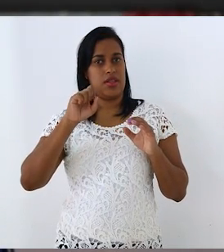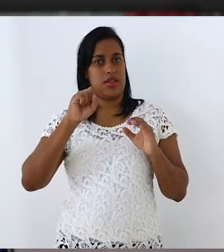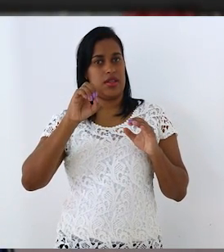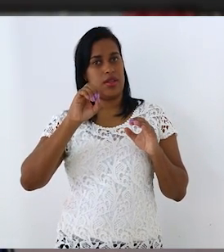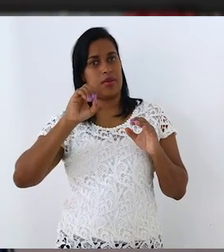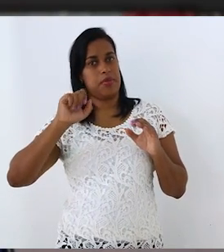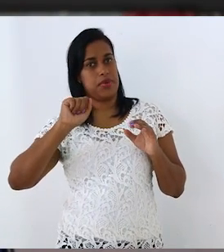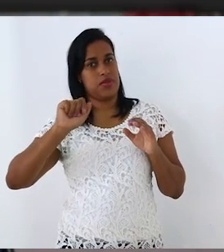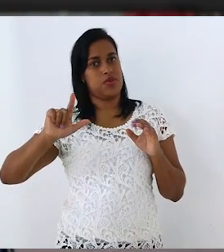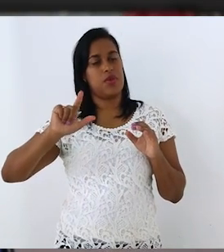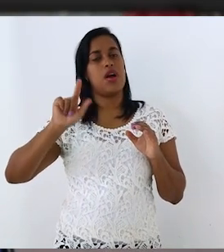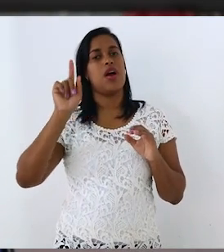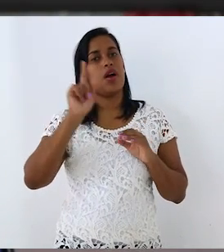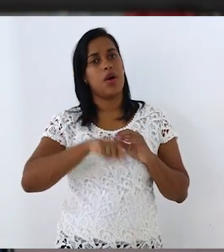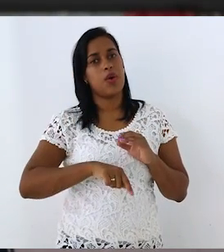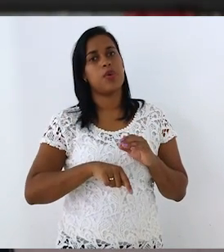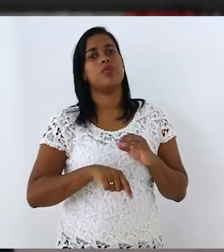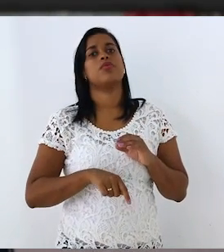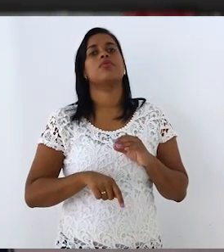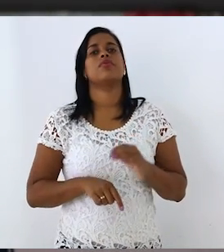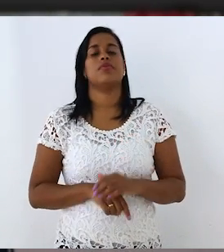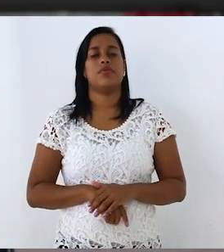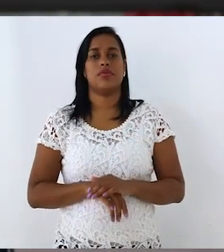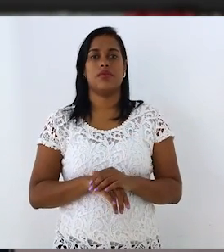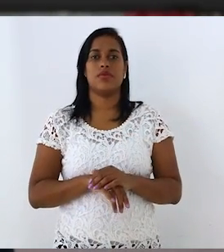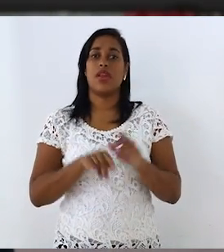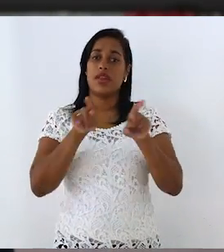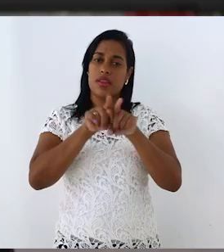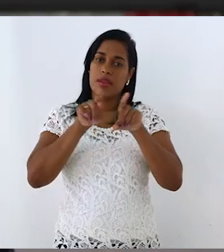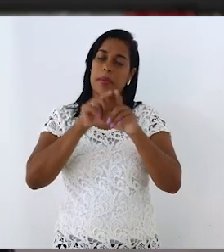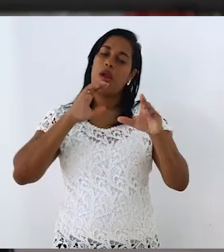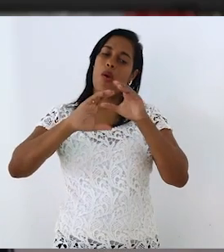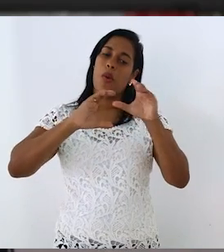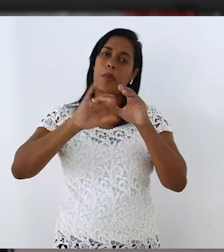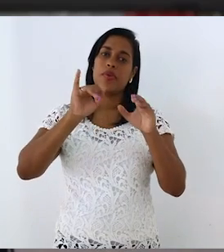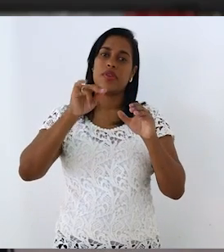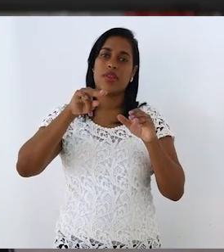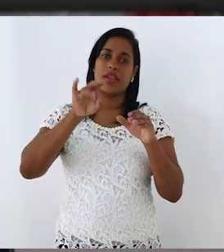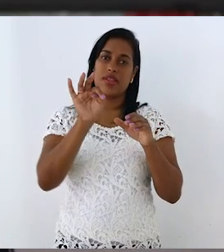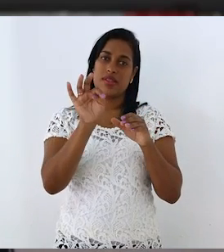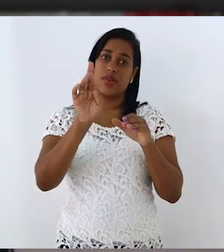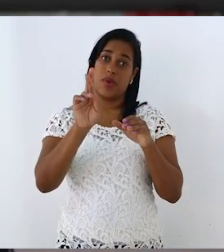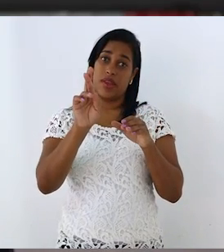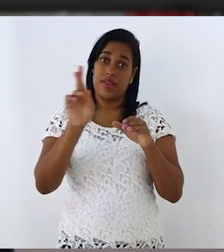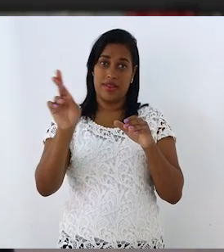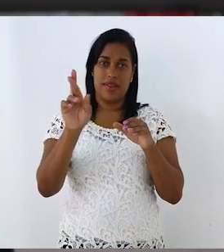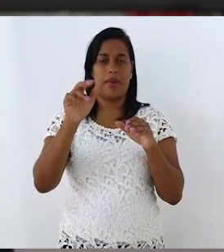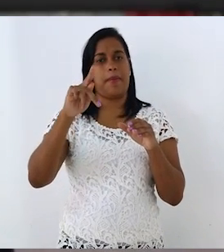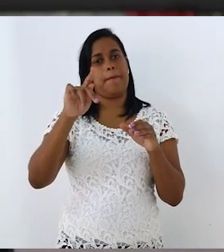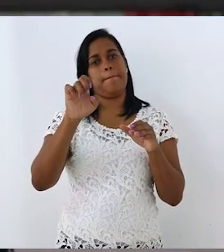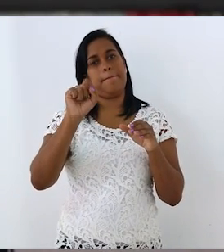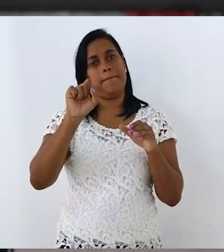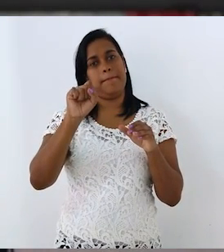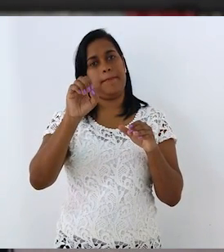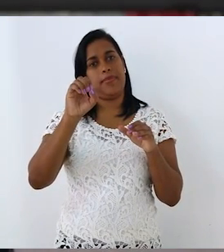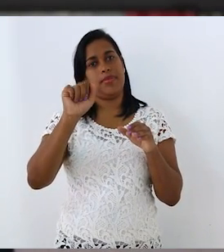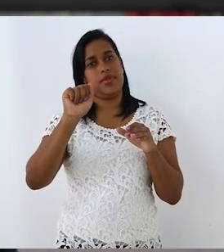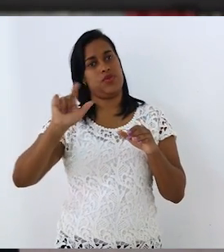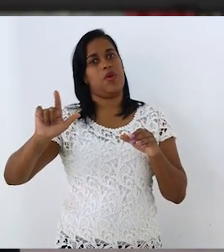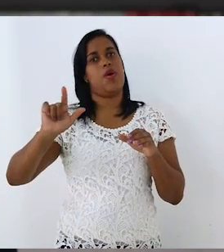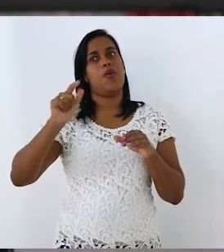sujeito, do indivíduo, a particular dele, com a interpessoal, que é ele em relação ao outro, e